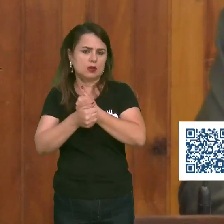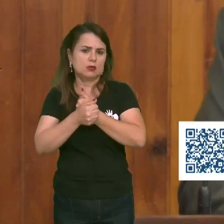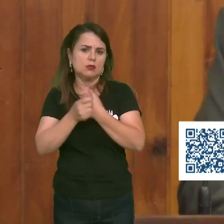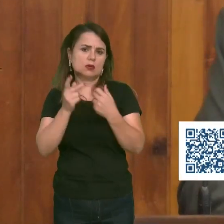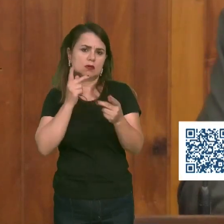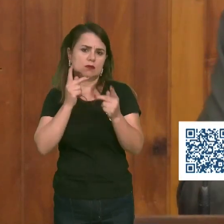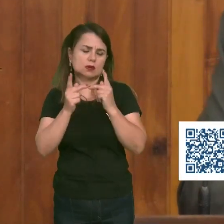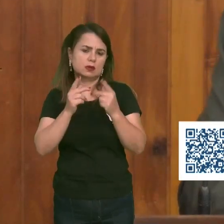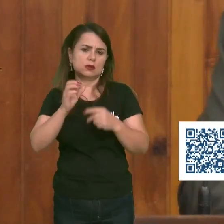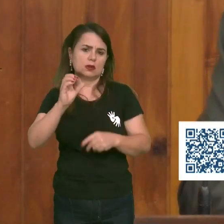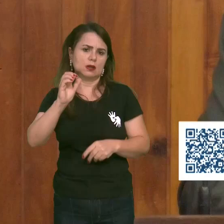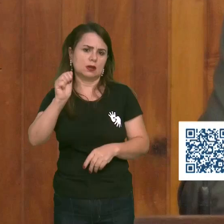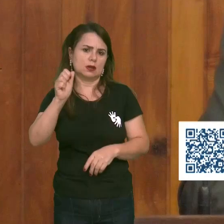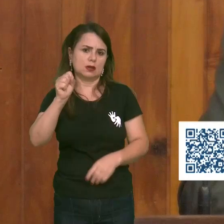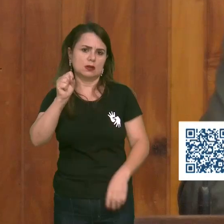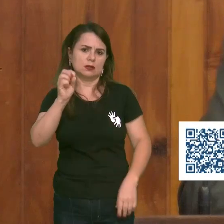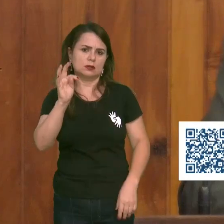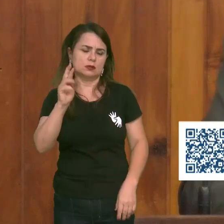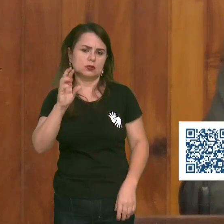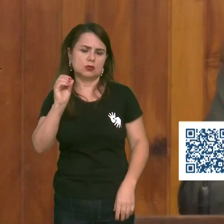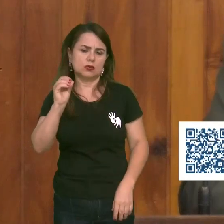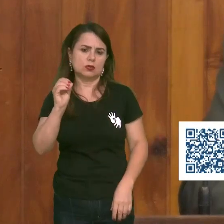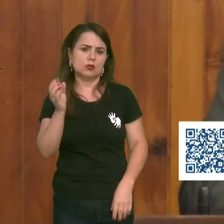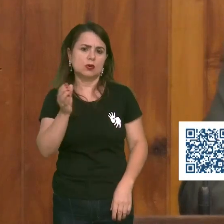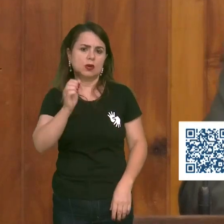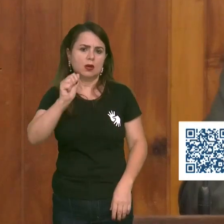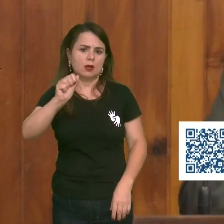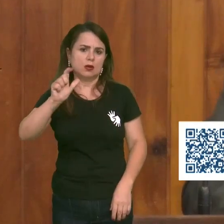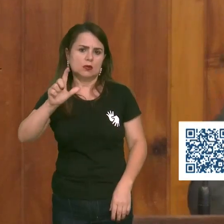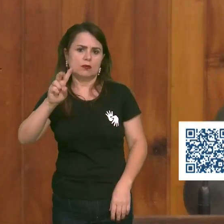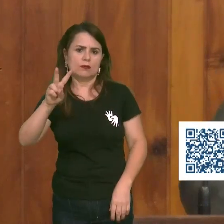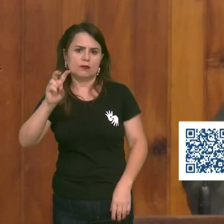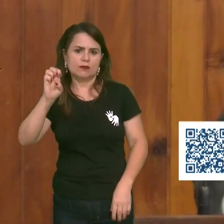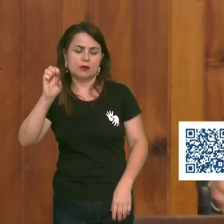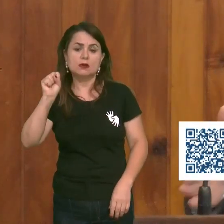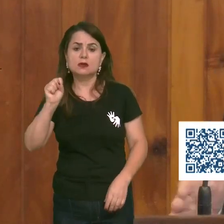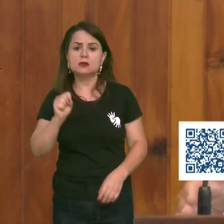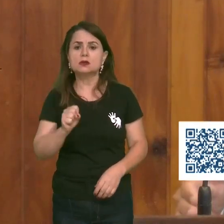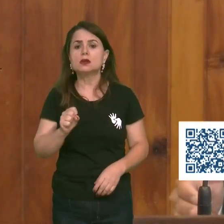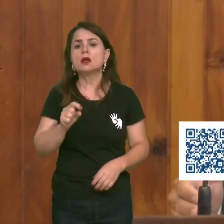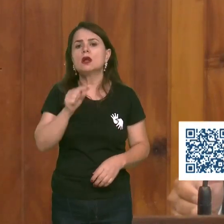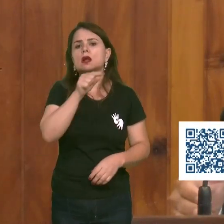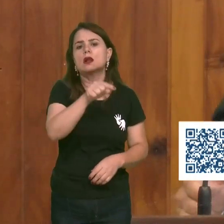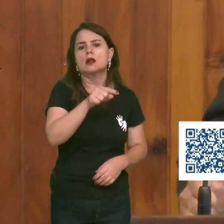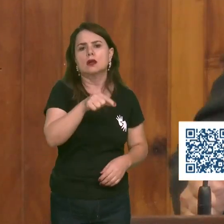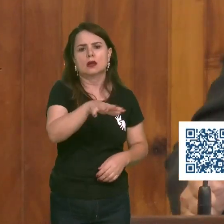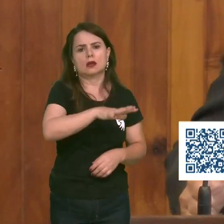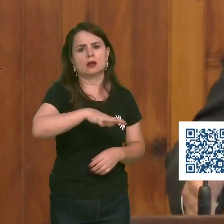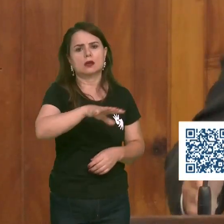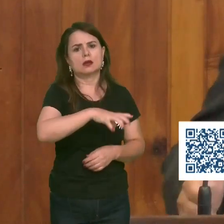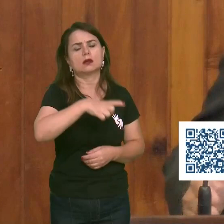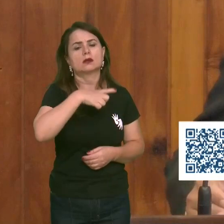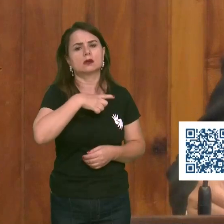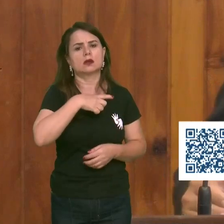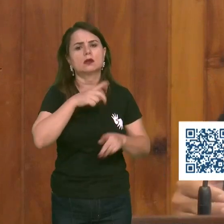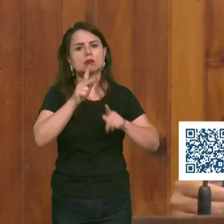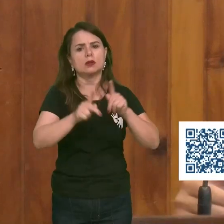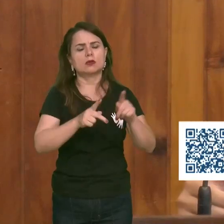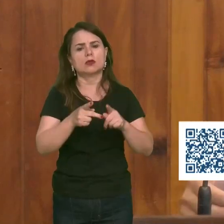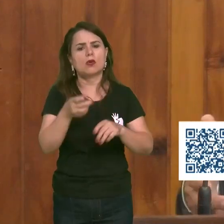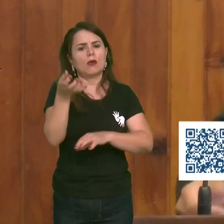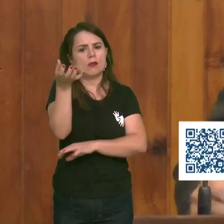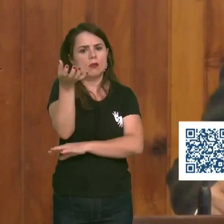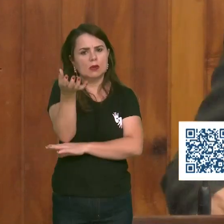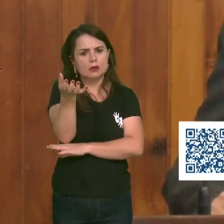Santista você para seu veículo sempre abordado por algum morador de